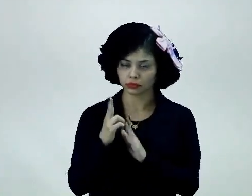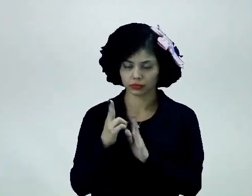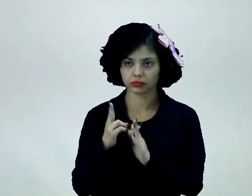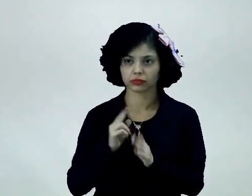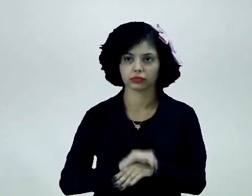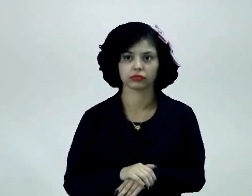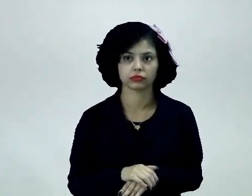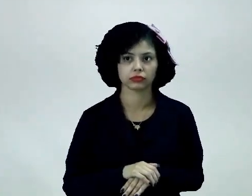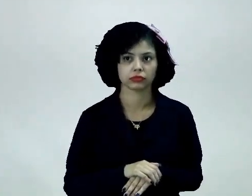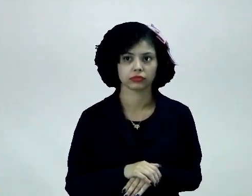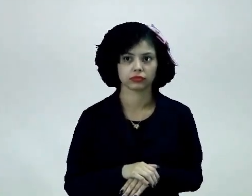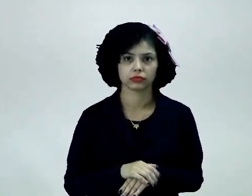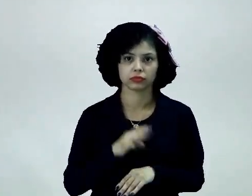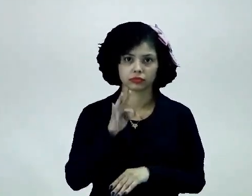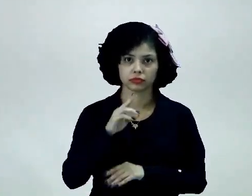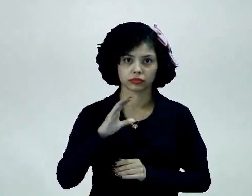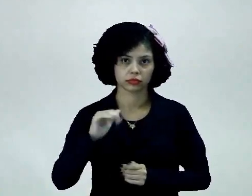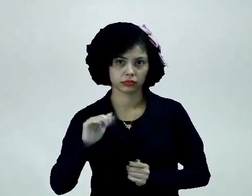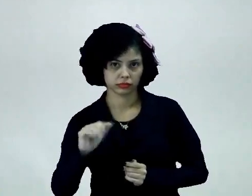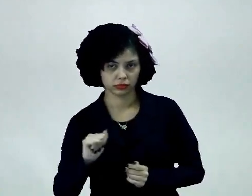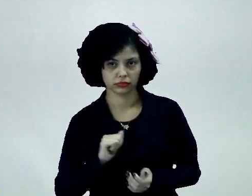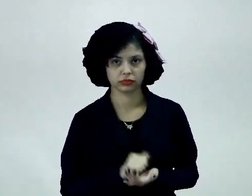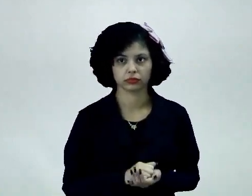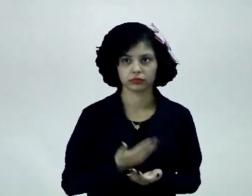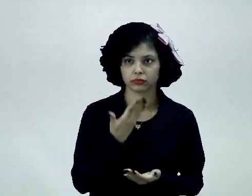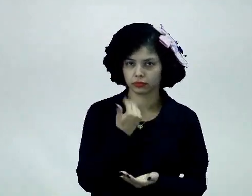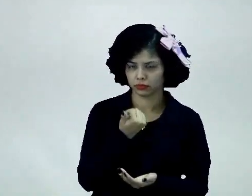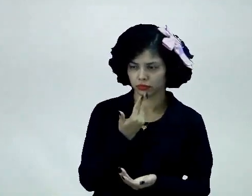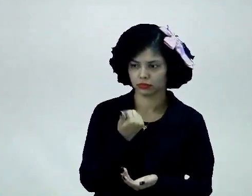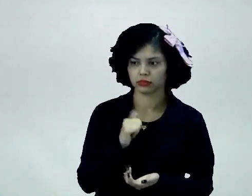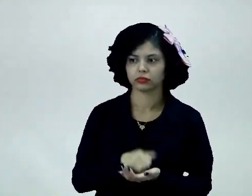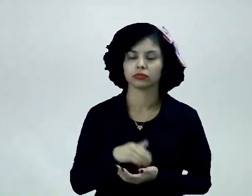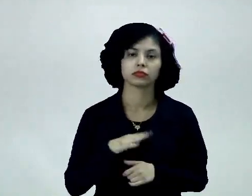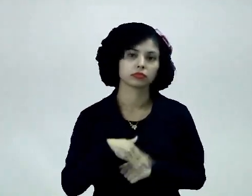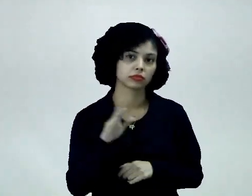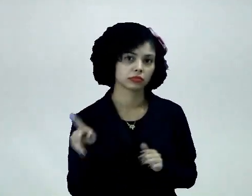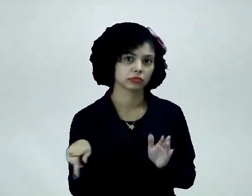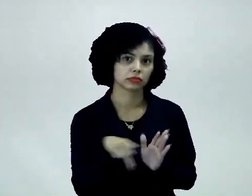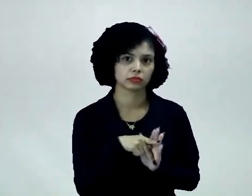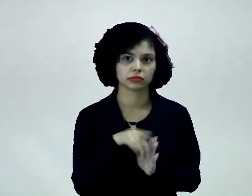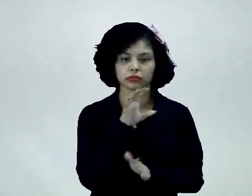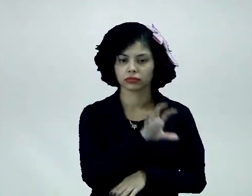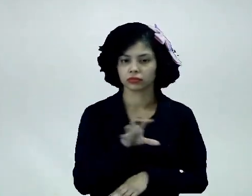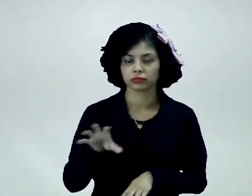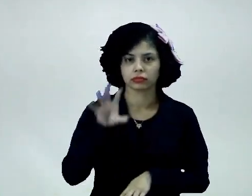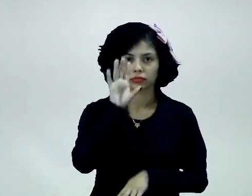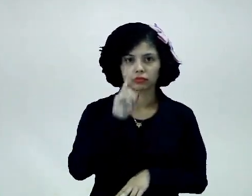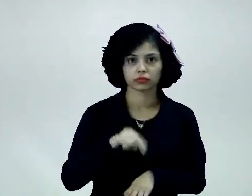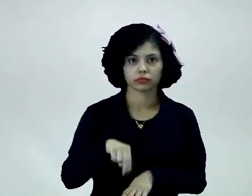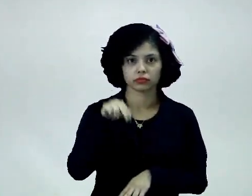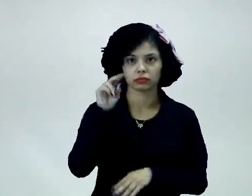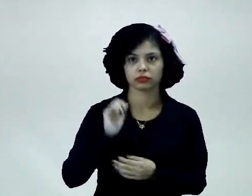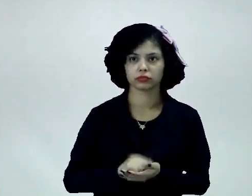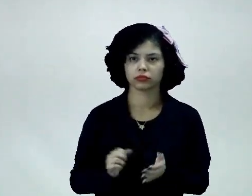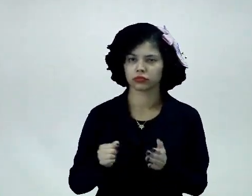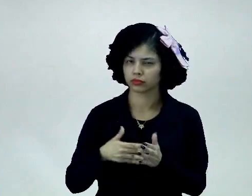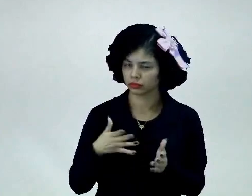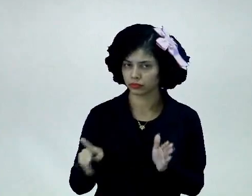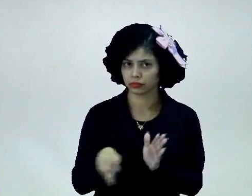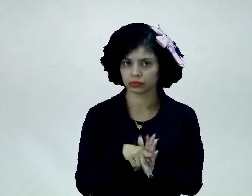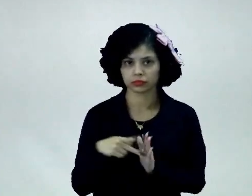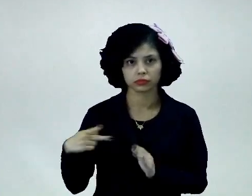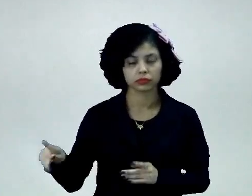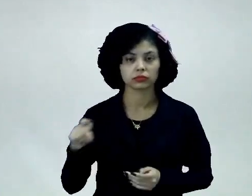indígena, principalmente aí o tacacá, né, essas comidas, né, mais típicas aqui da região norte, elas têm muitas delas,